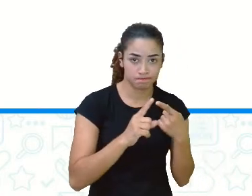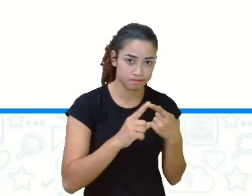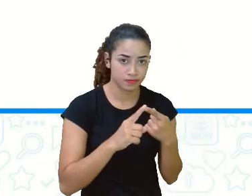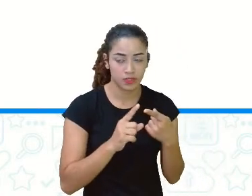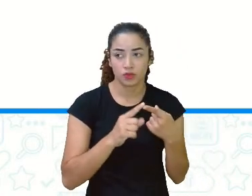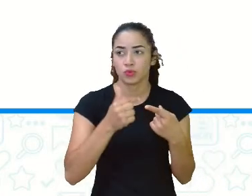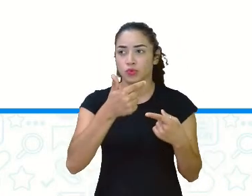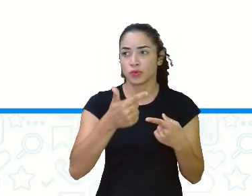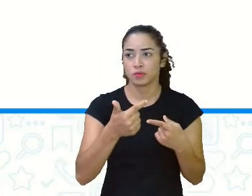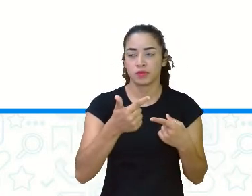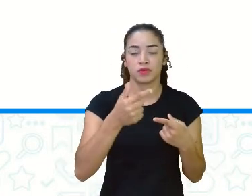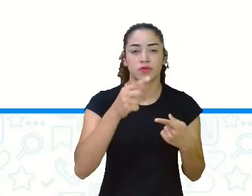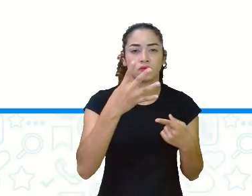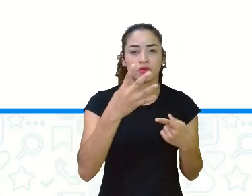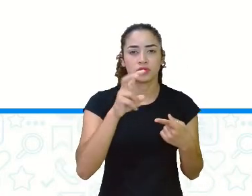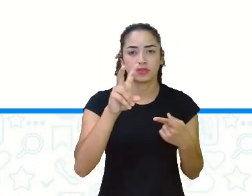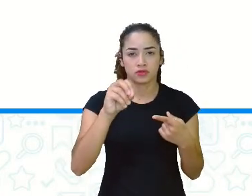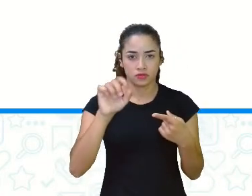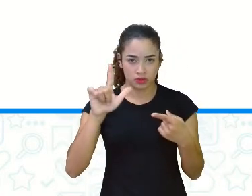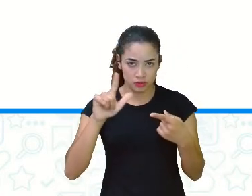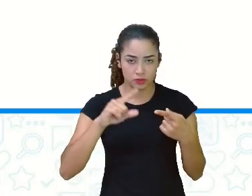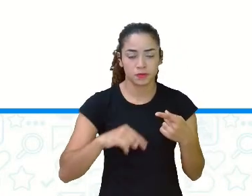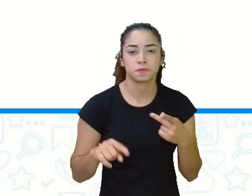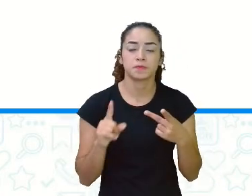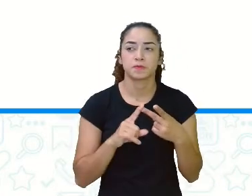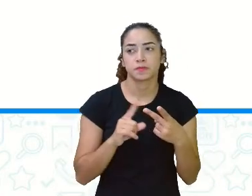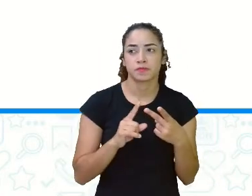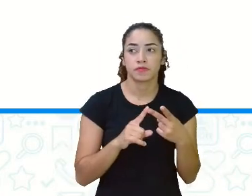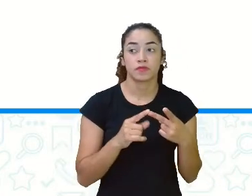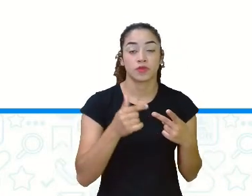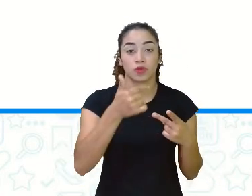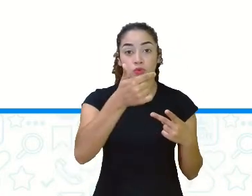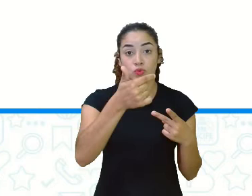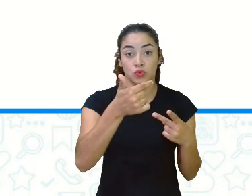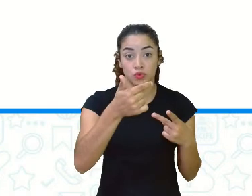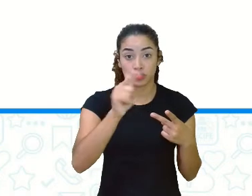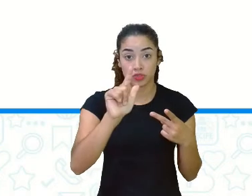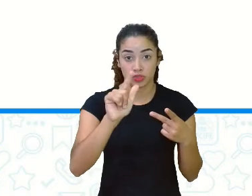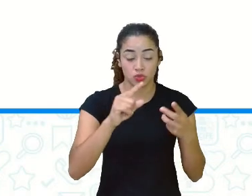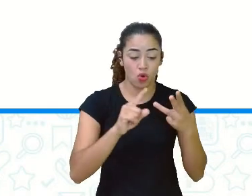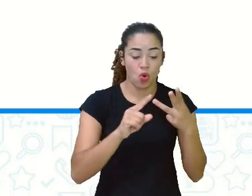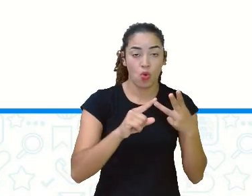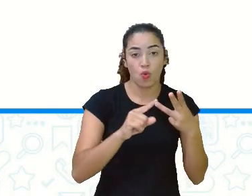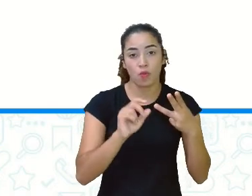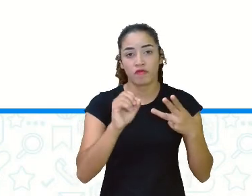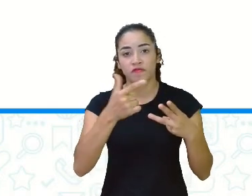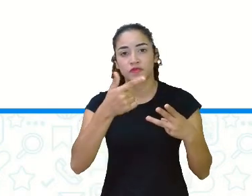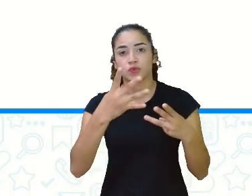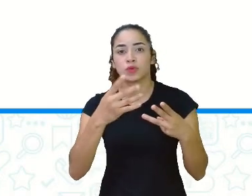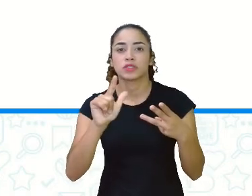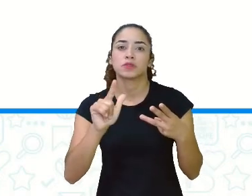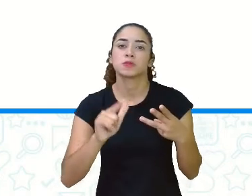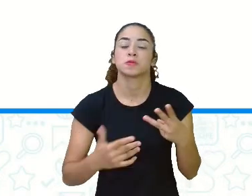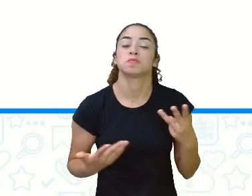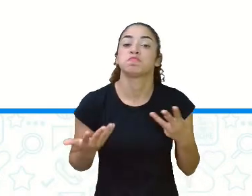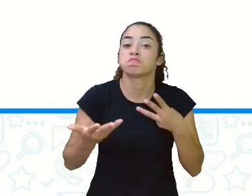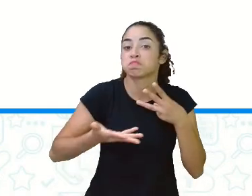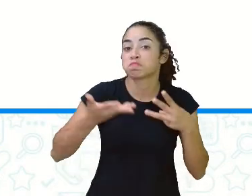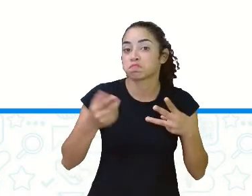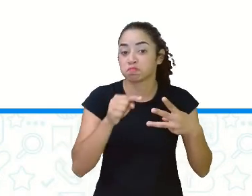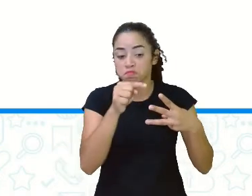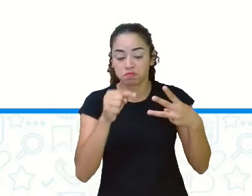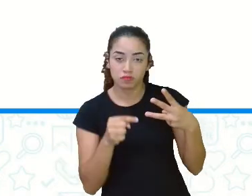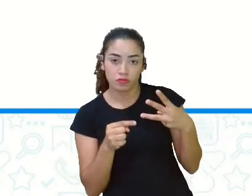2.450 litros, que tem aí nessa quantidade, 2 litros ou 24 litros? Em